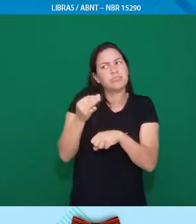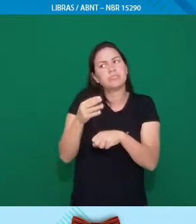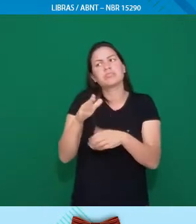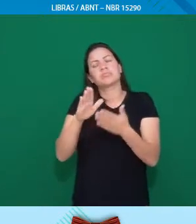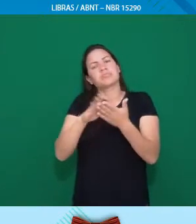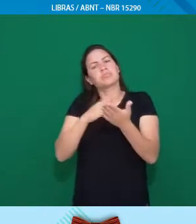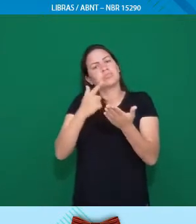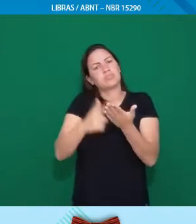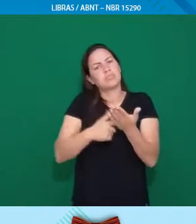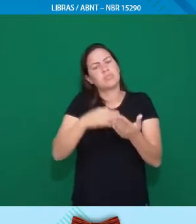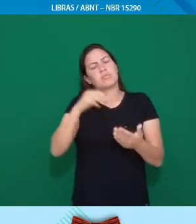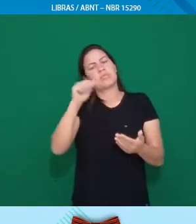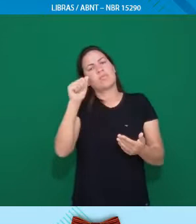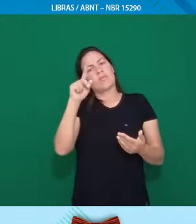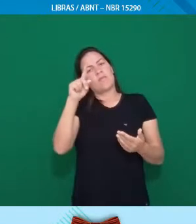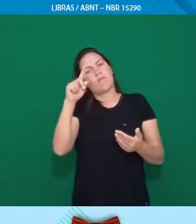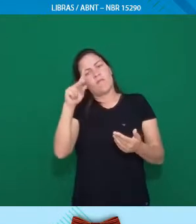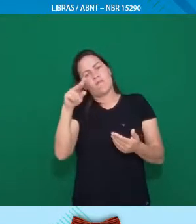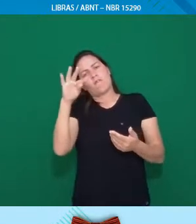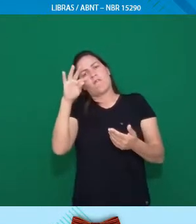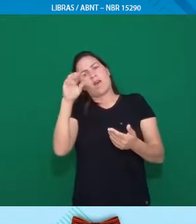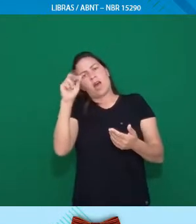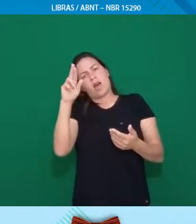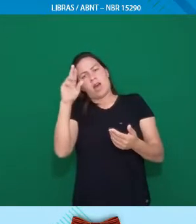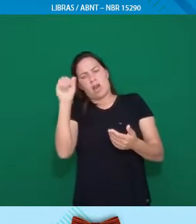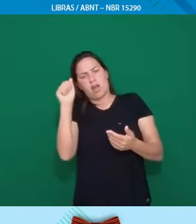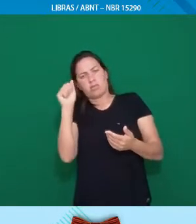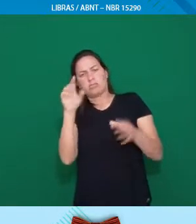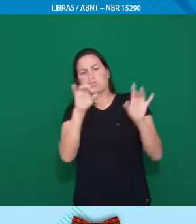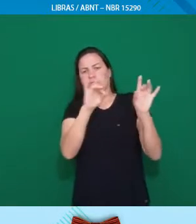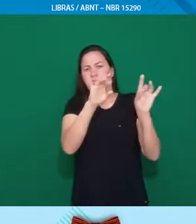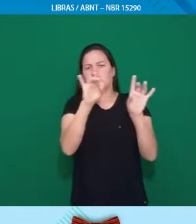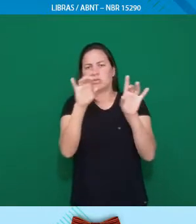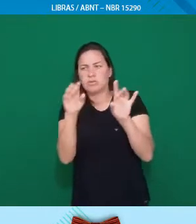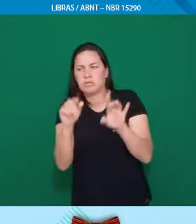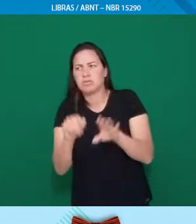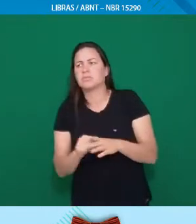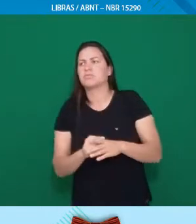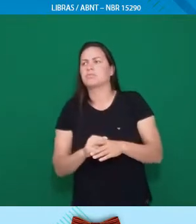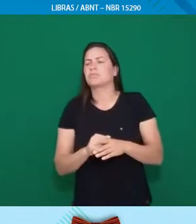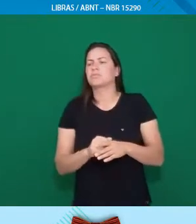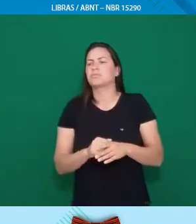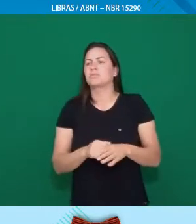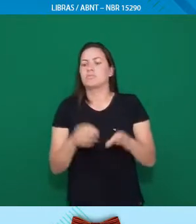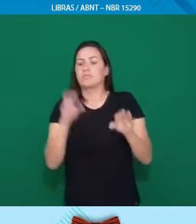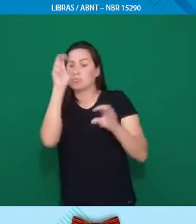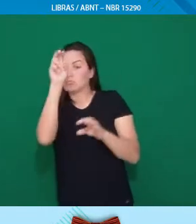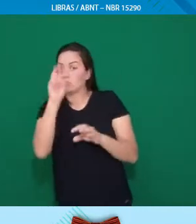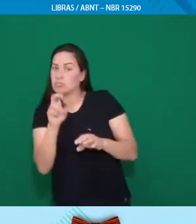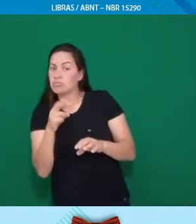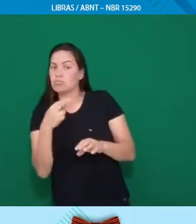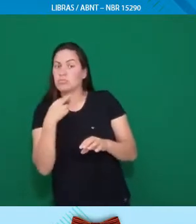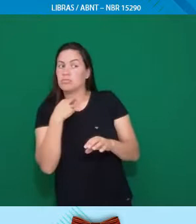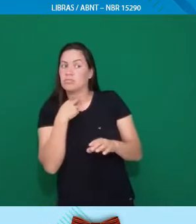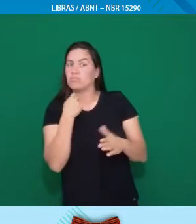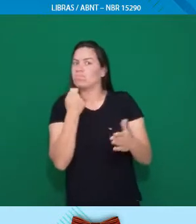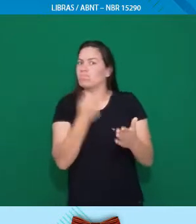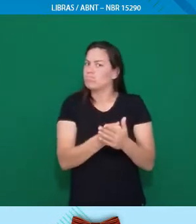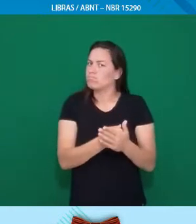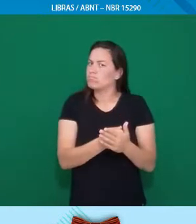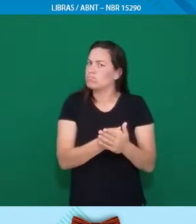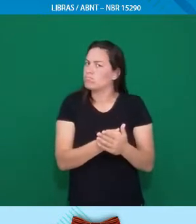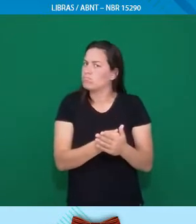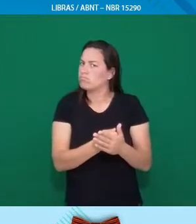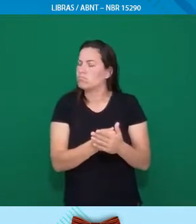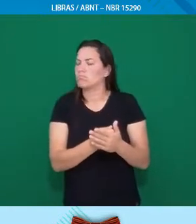vão pegar o alvará da licença para vender que você já que o seja um pouco diferente essa